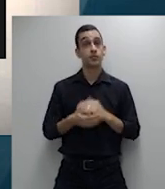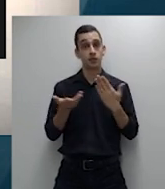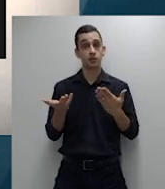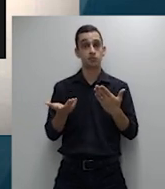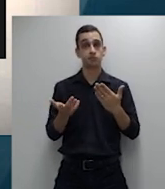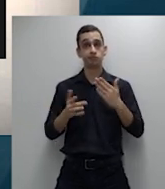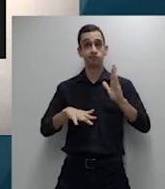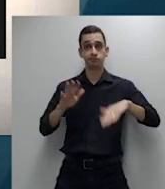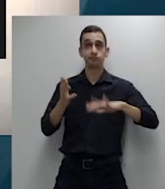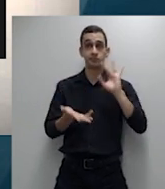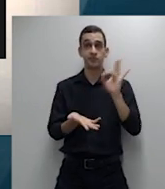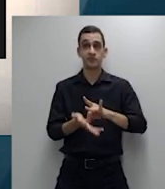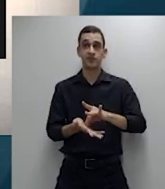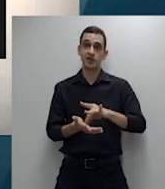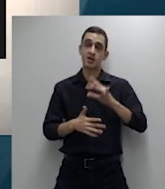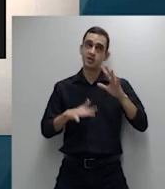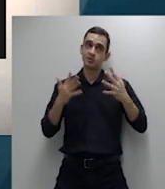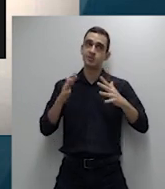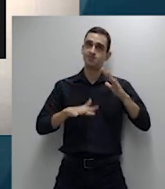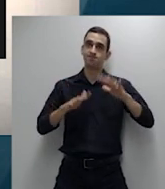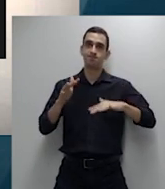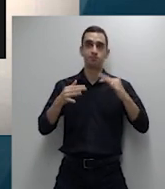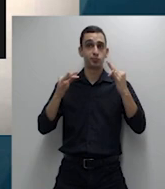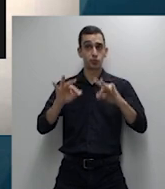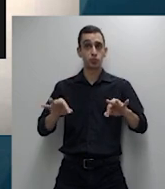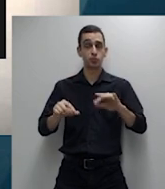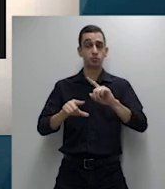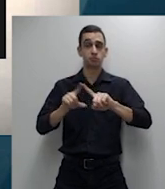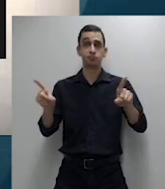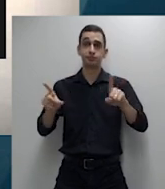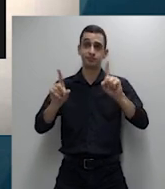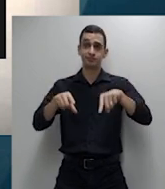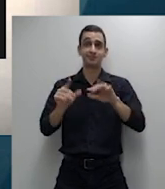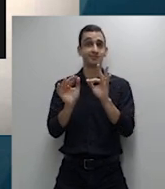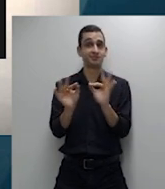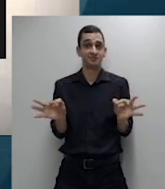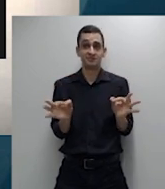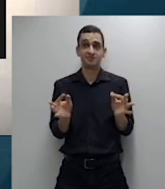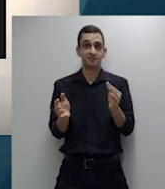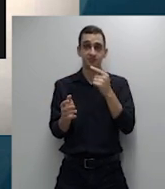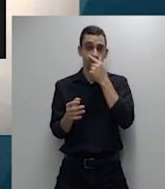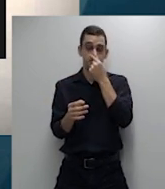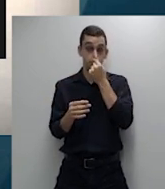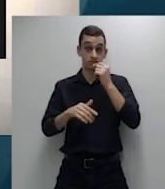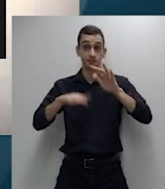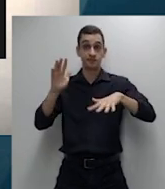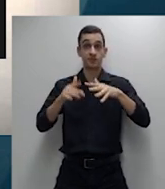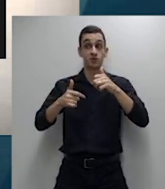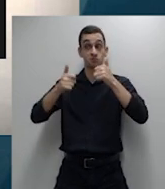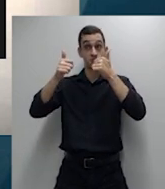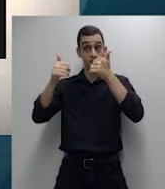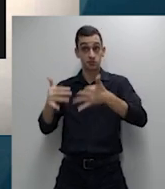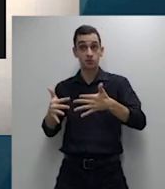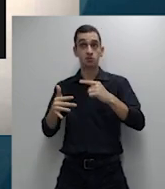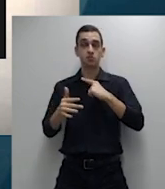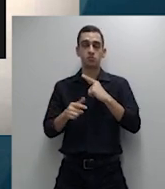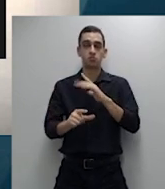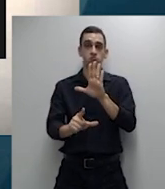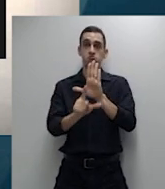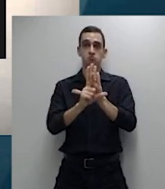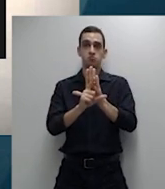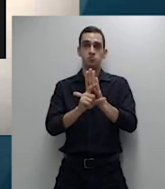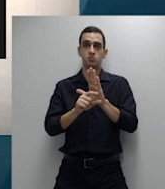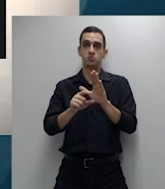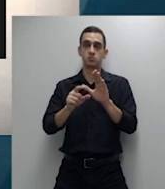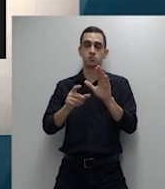e a verdade assim Os Procuradores conseguiram aprovar a 15 anos atrás uma lei no estado do Rio de